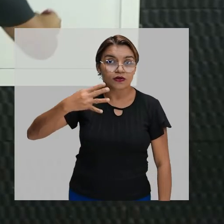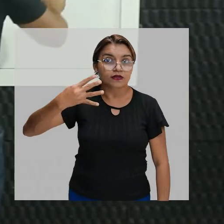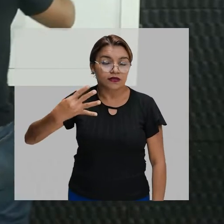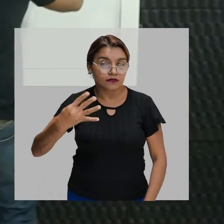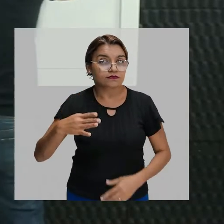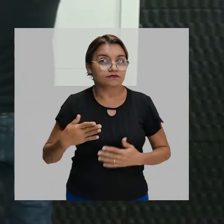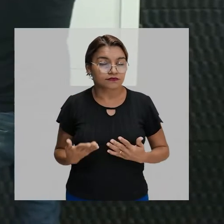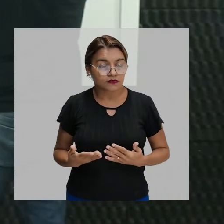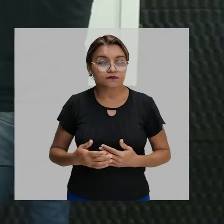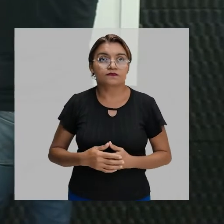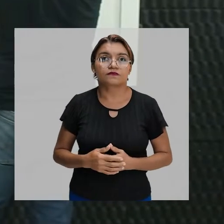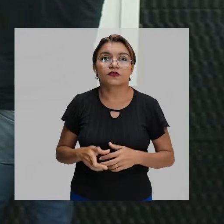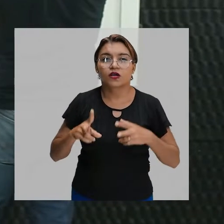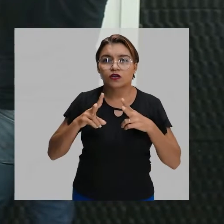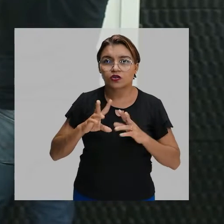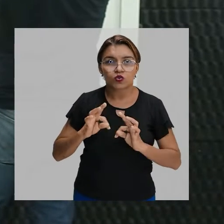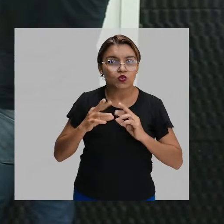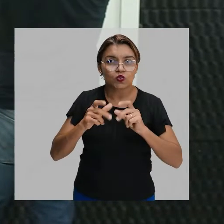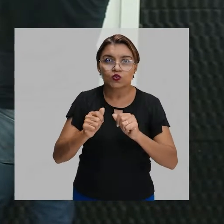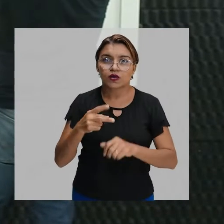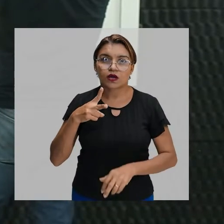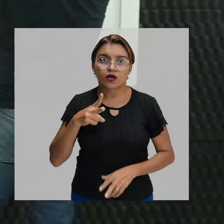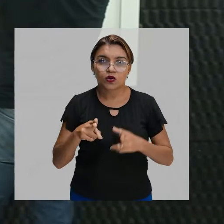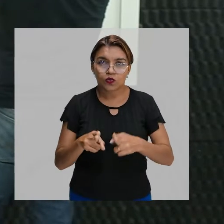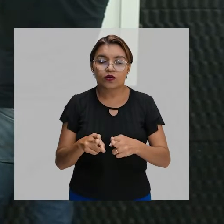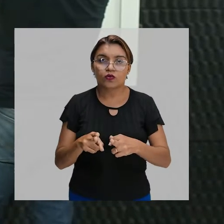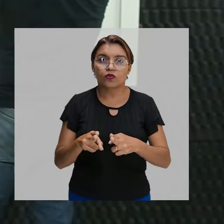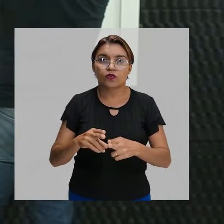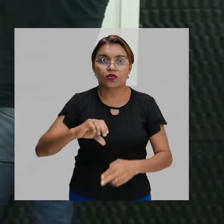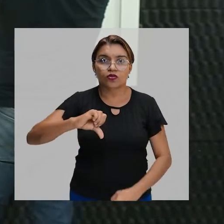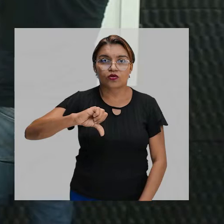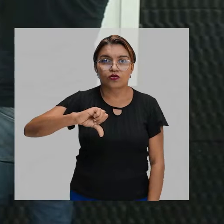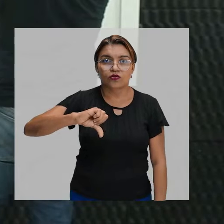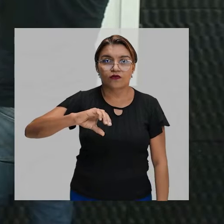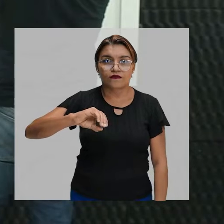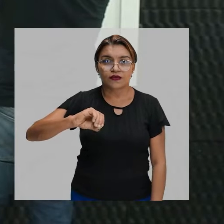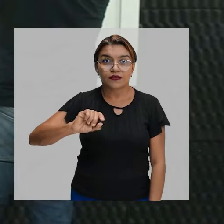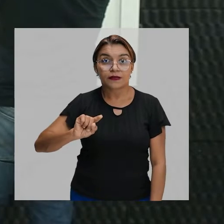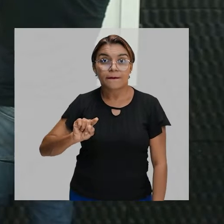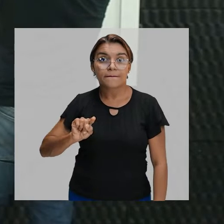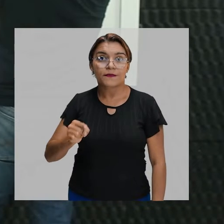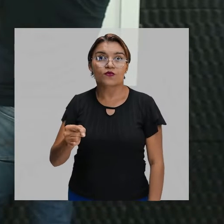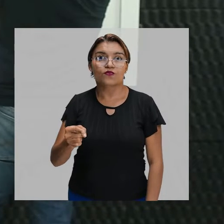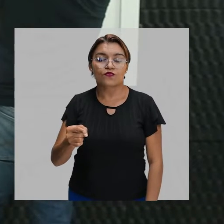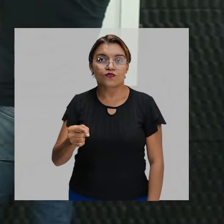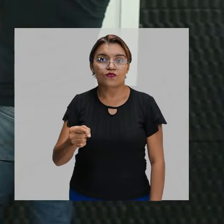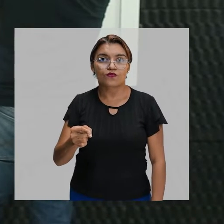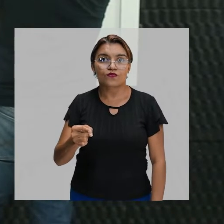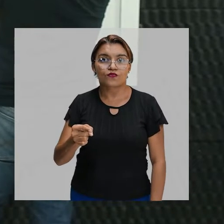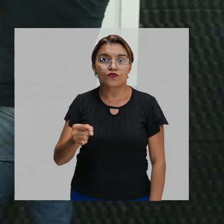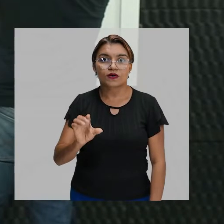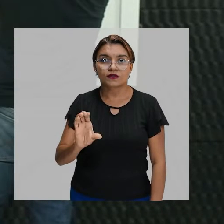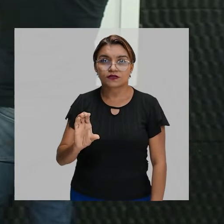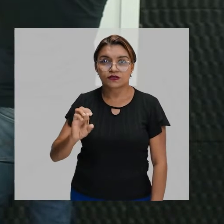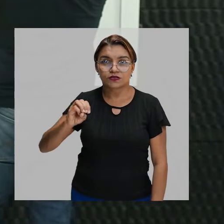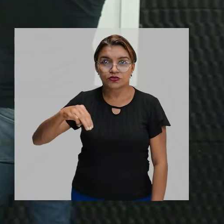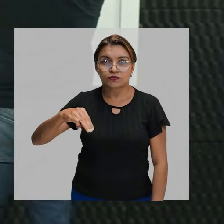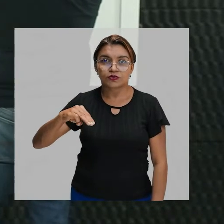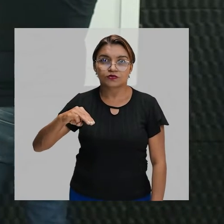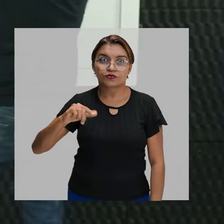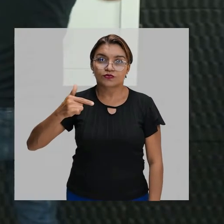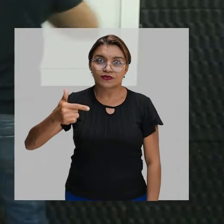então isso aqui vai ser igual a 90 mil em centímetros